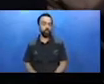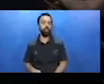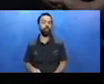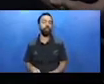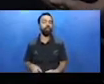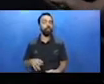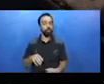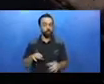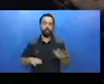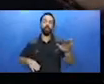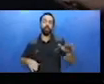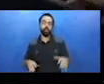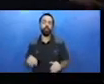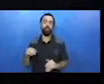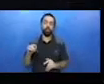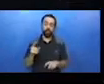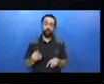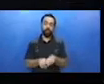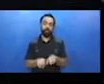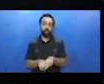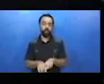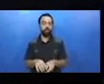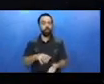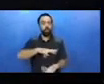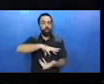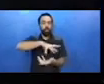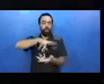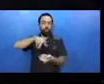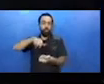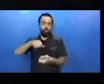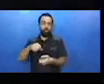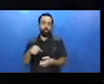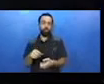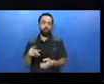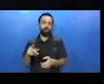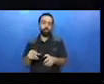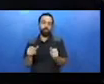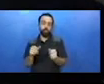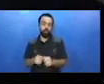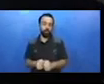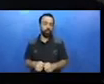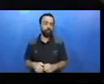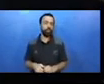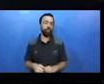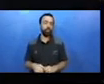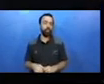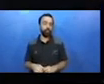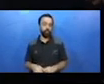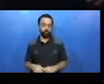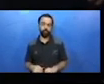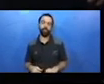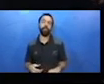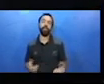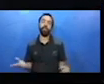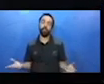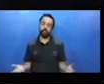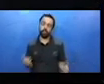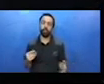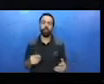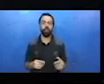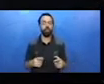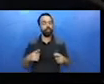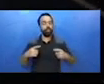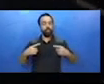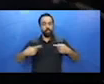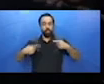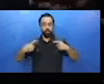ela é bem praticada. E assim como o atletismo, que já estudamos, ela possui várias formas de ser disputada. A seguir vamos